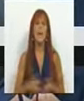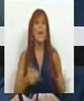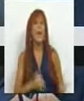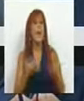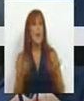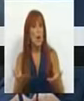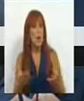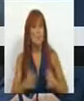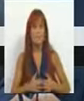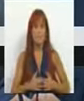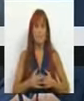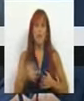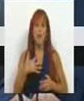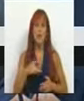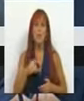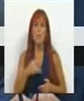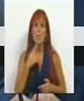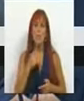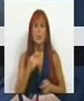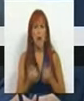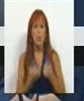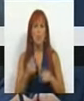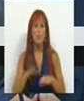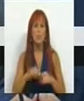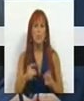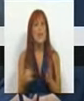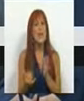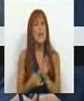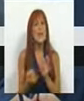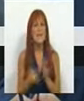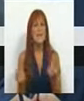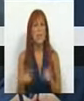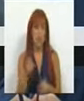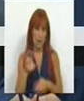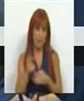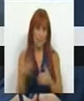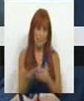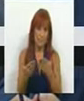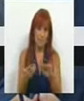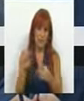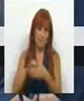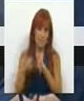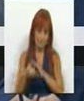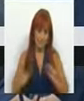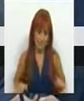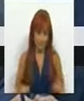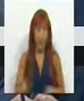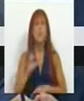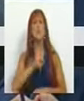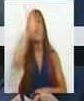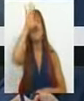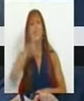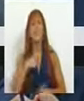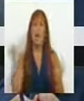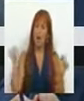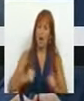E agora, gostava também de lhe pôr umas perguntas sobre as necessidades de capitalização da Caixa. O Sr.